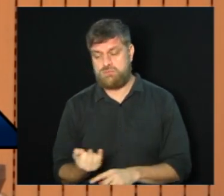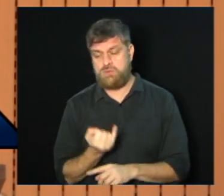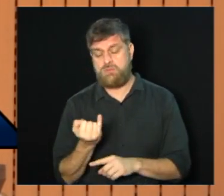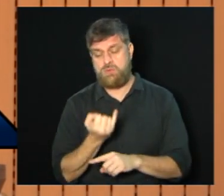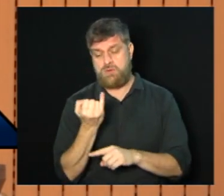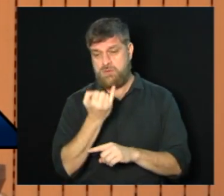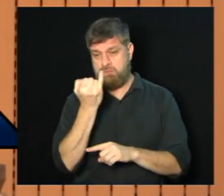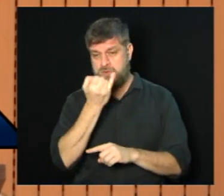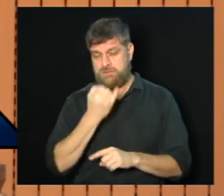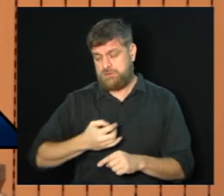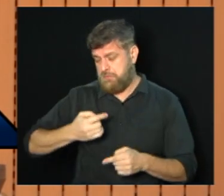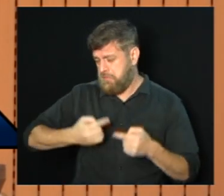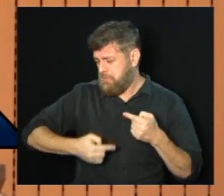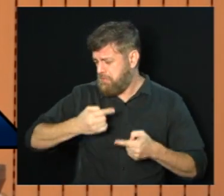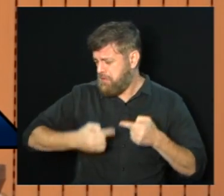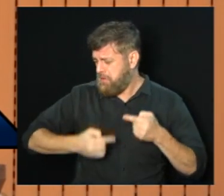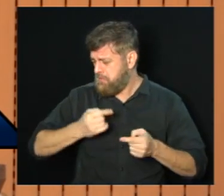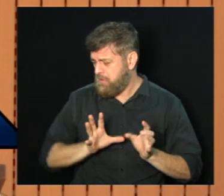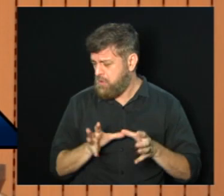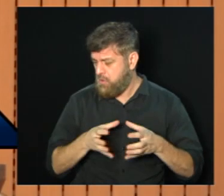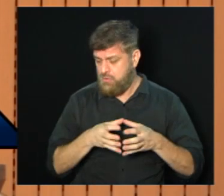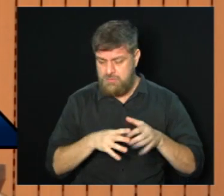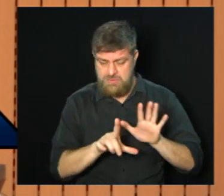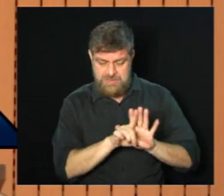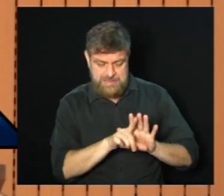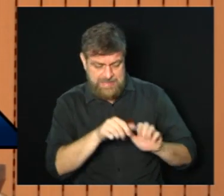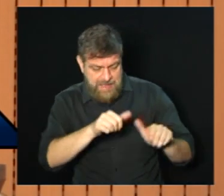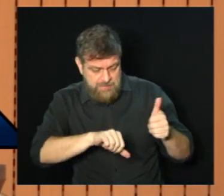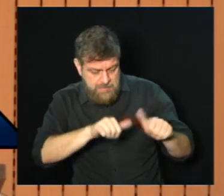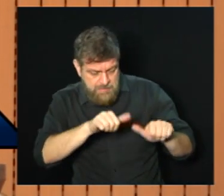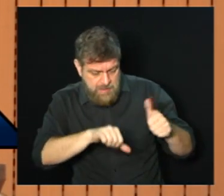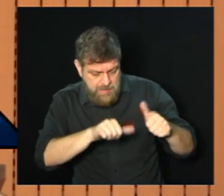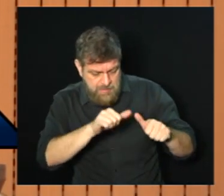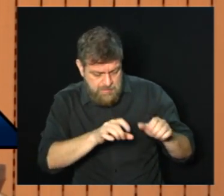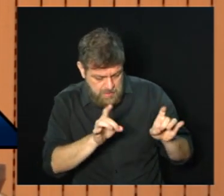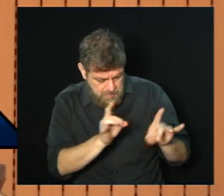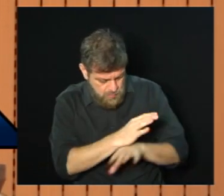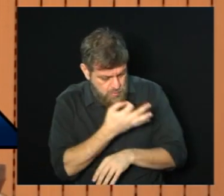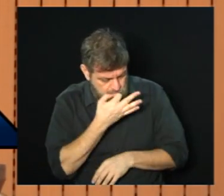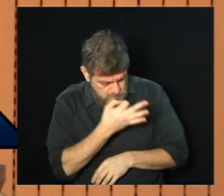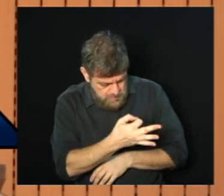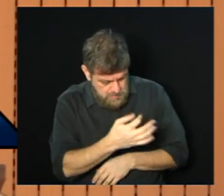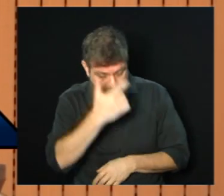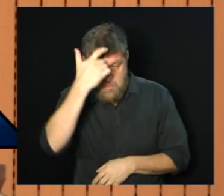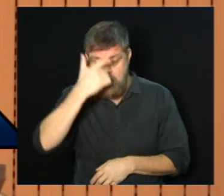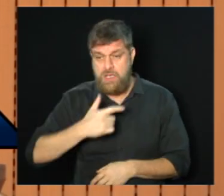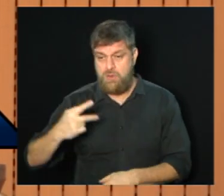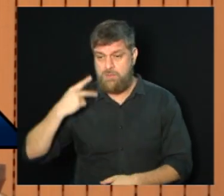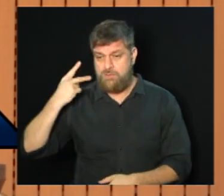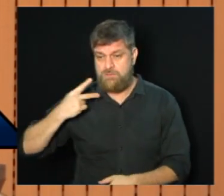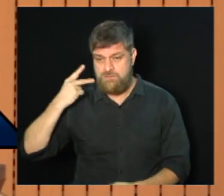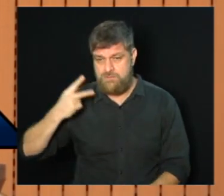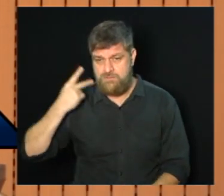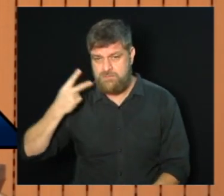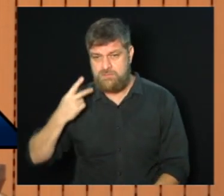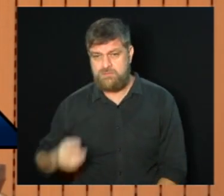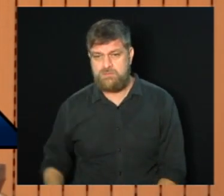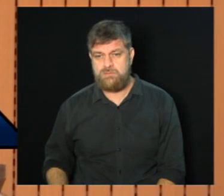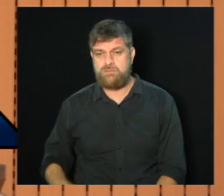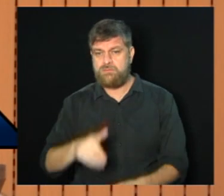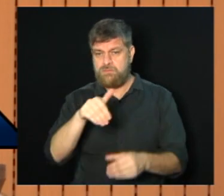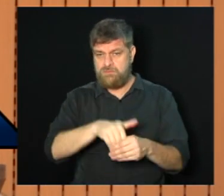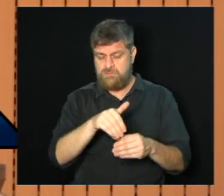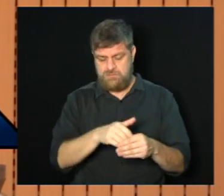importante, que foi debatido aí pela Comissão de Legalidade dessa Casa, e eu, como vereador dessa Casa, vou